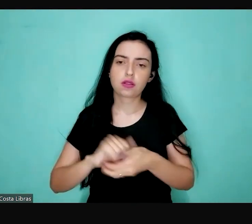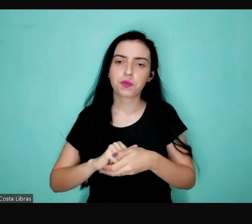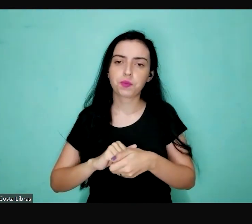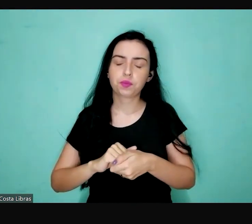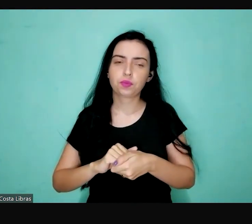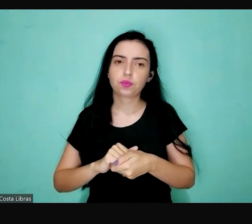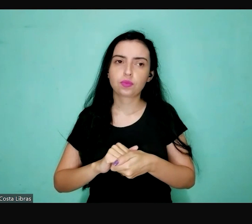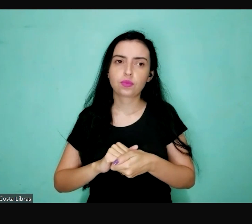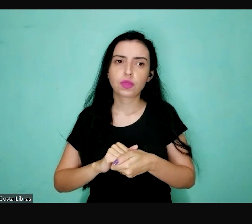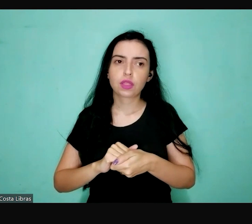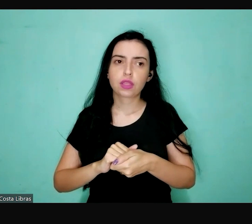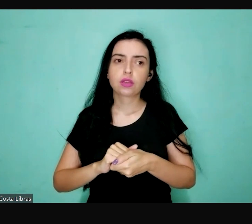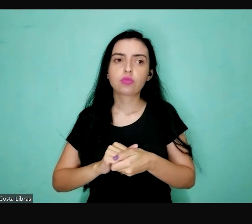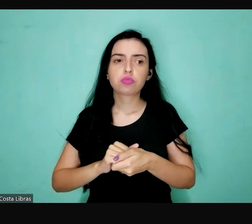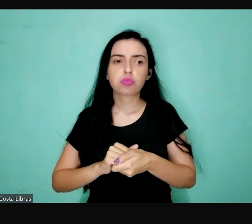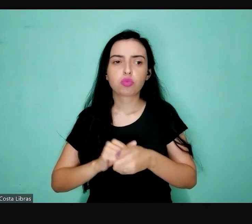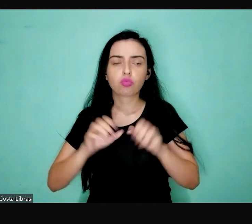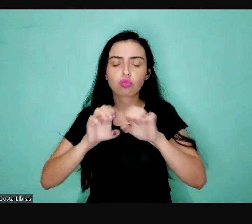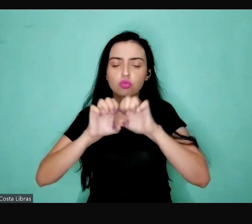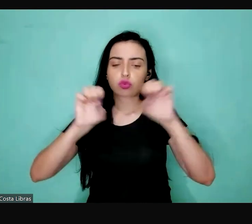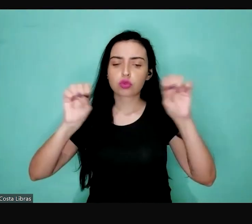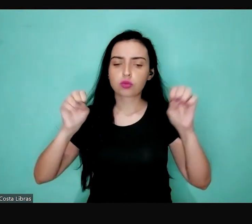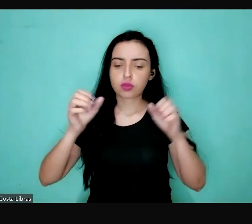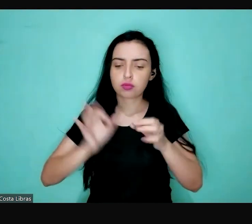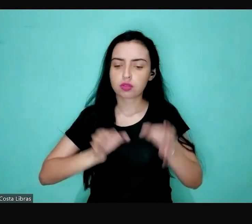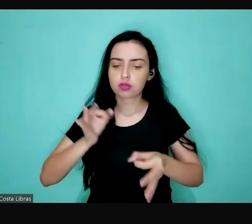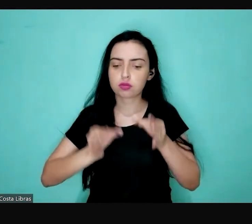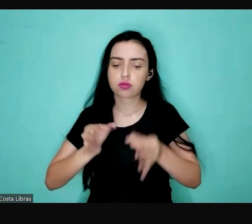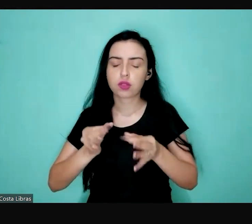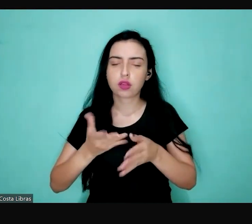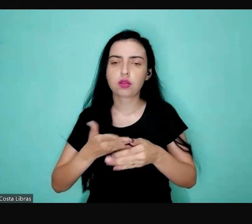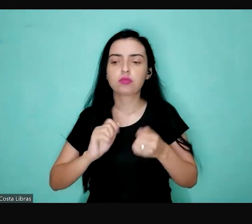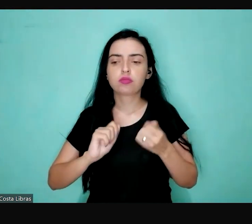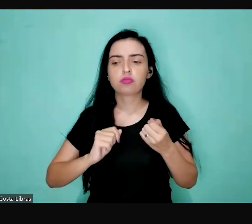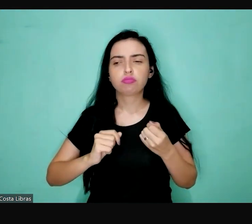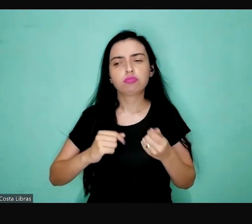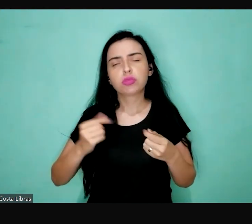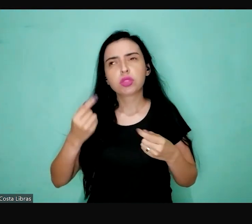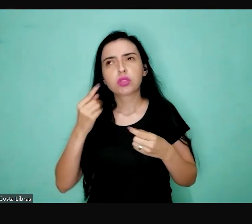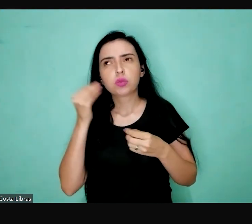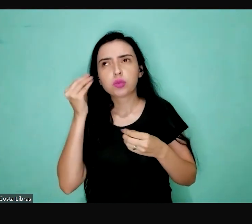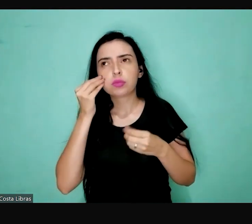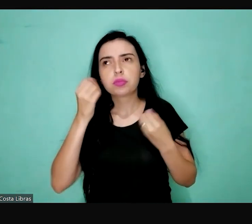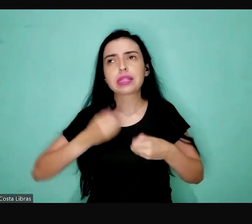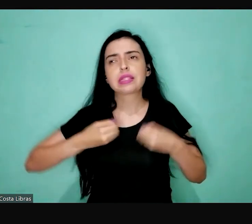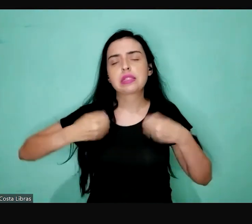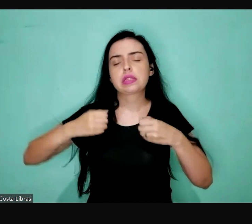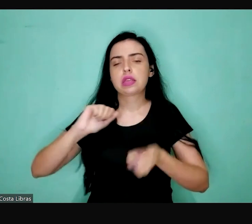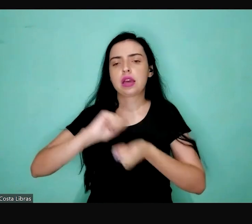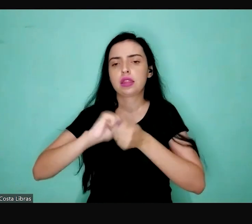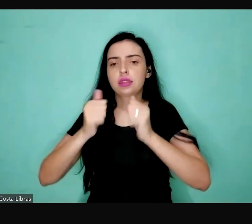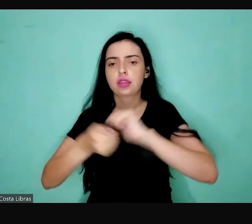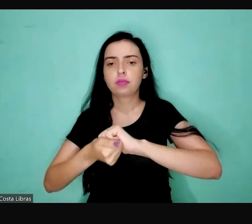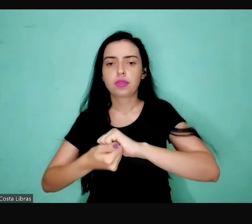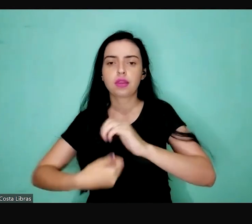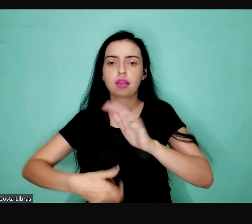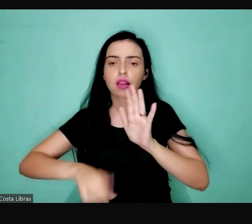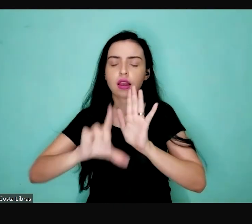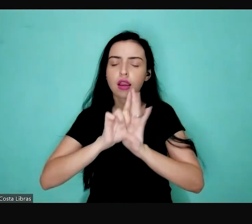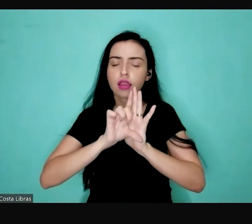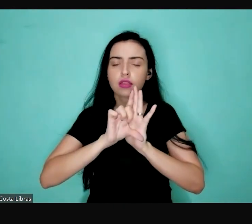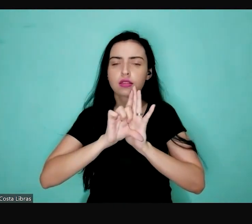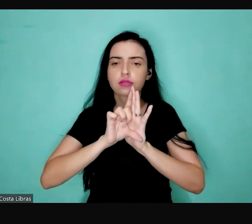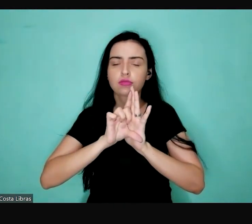que os tribunais se defrontam com a necessidade de adaptar leis não